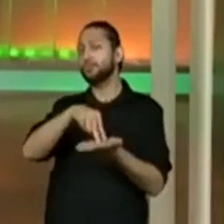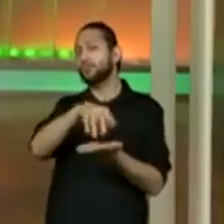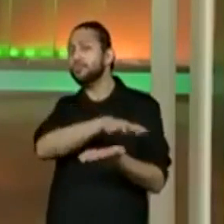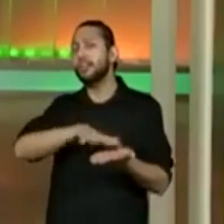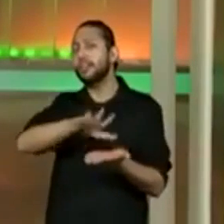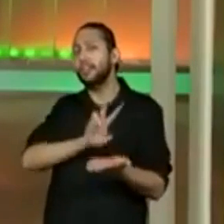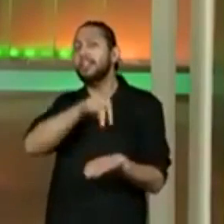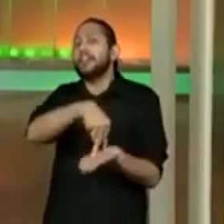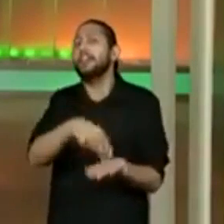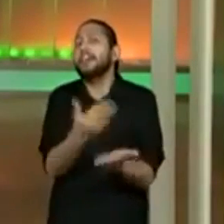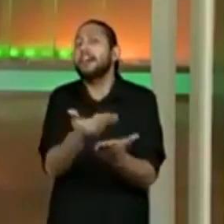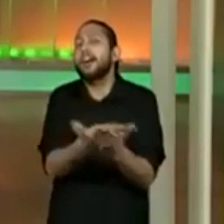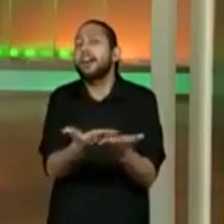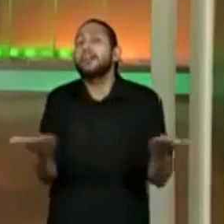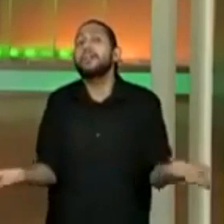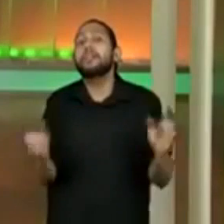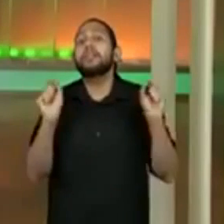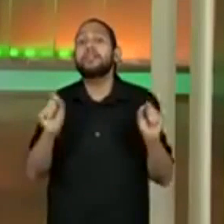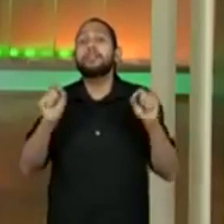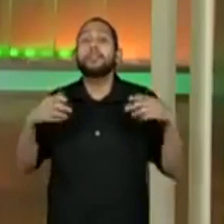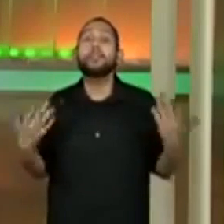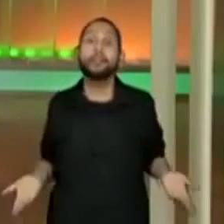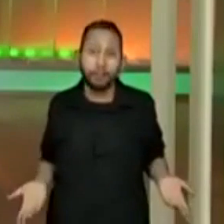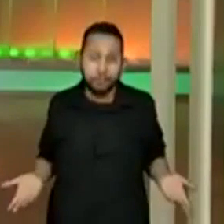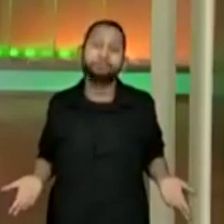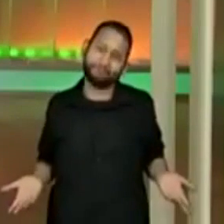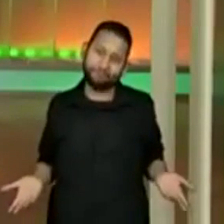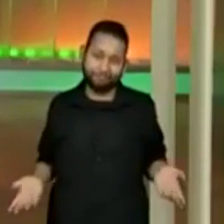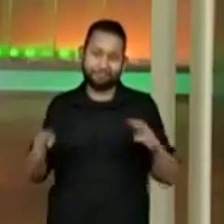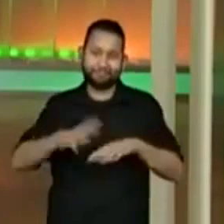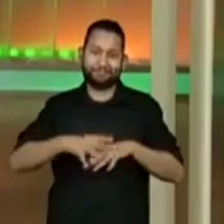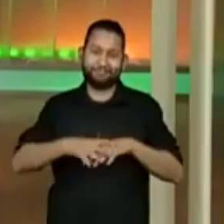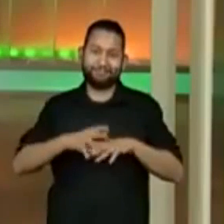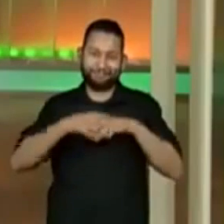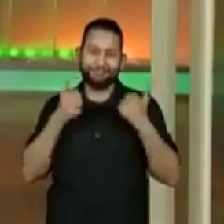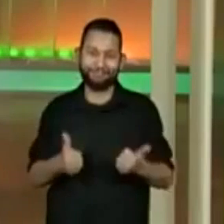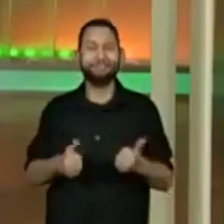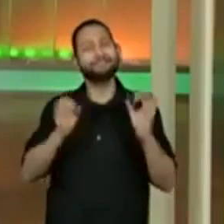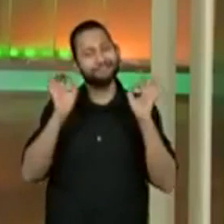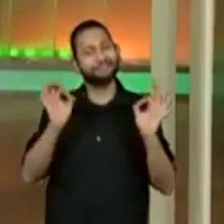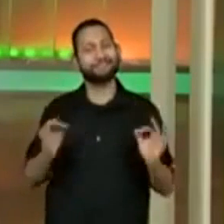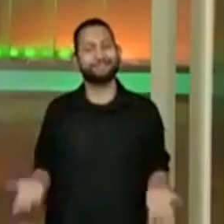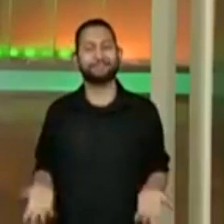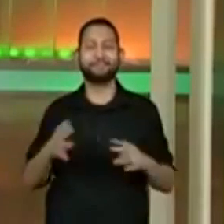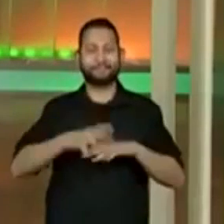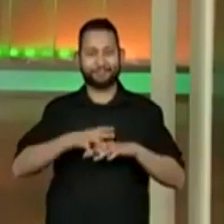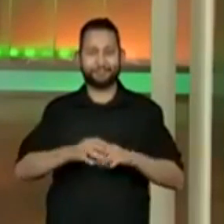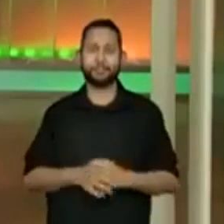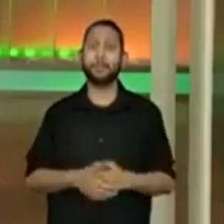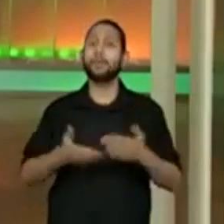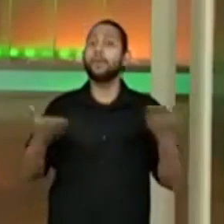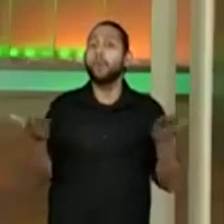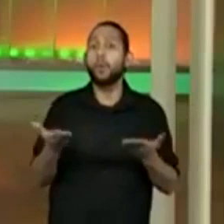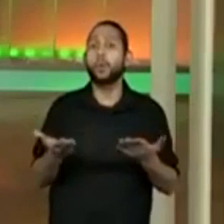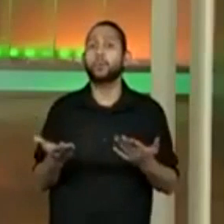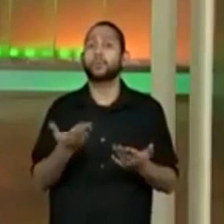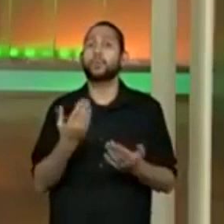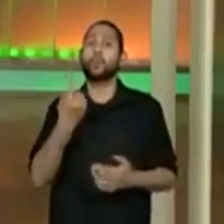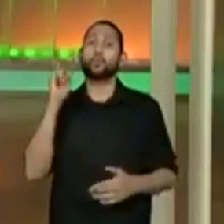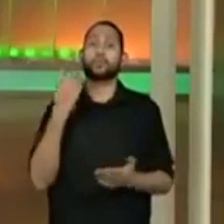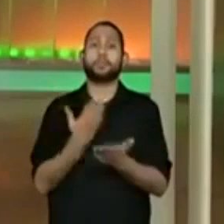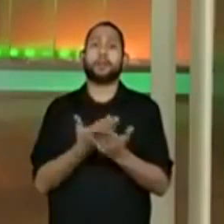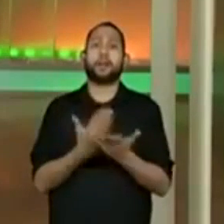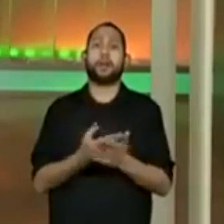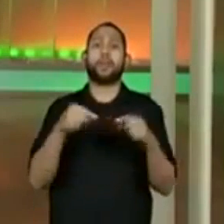sabem, se eu estou na área, mais um dia de matemática. É isso mesmo, galera! E chegamos à nossa última aula do